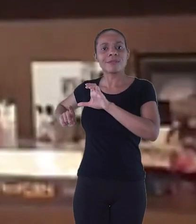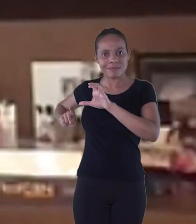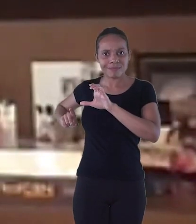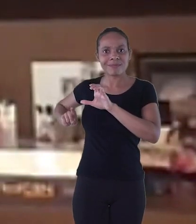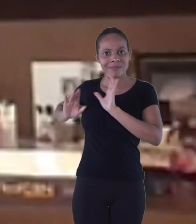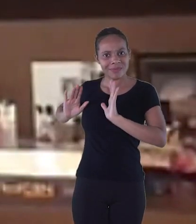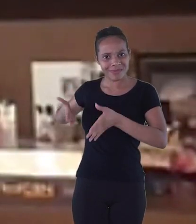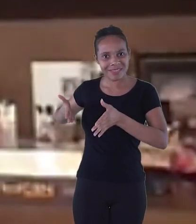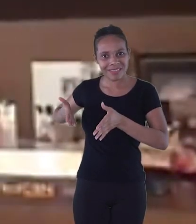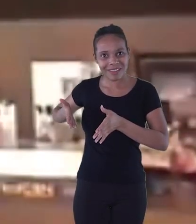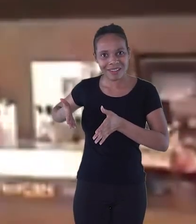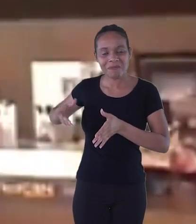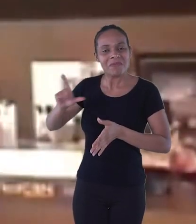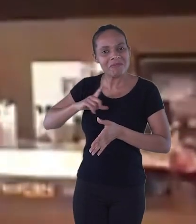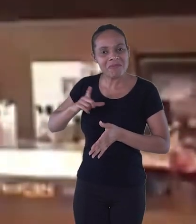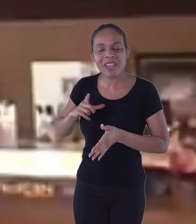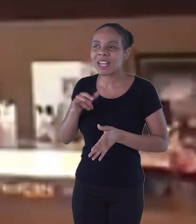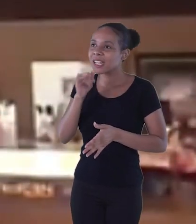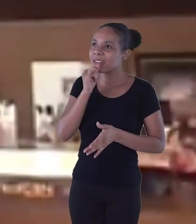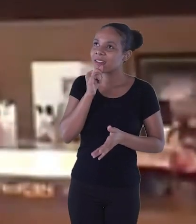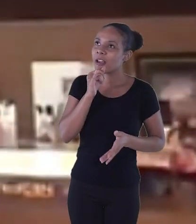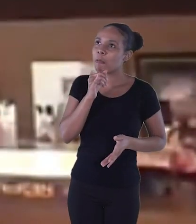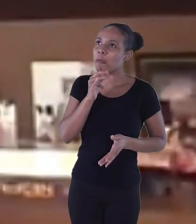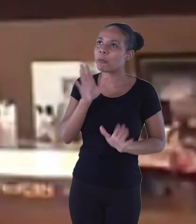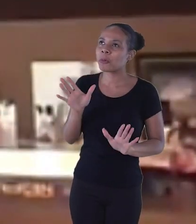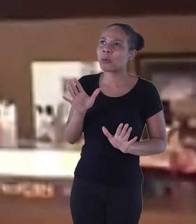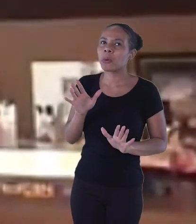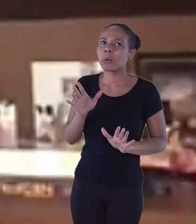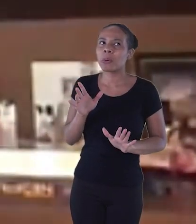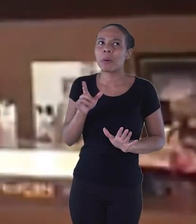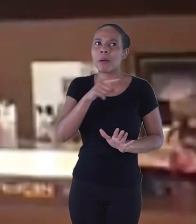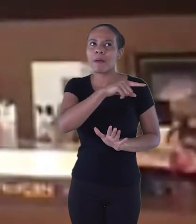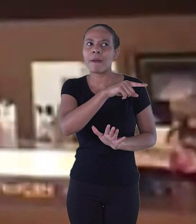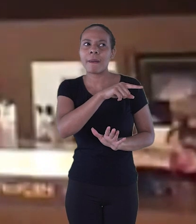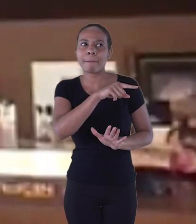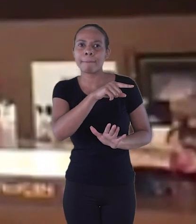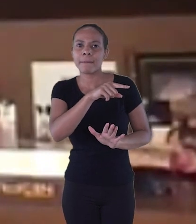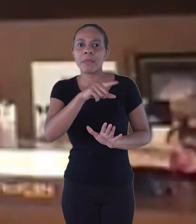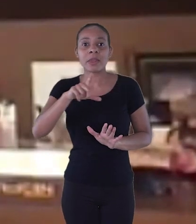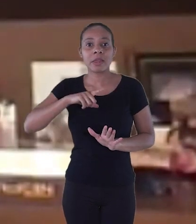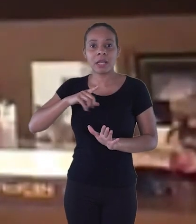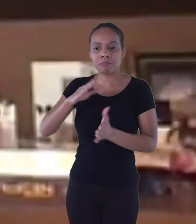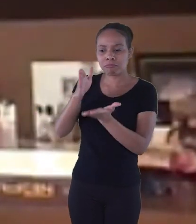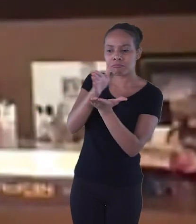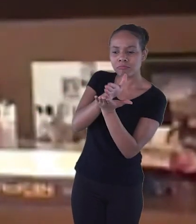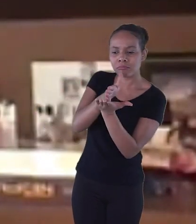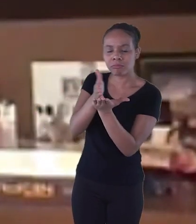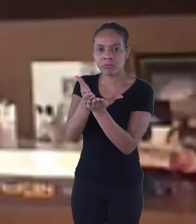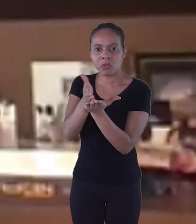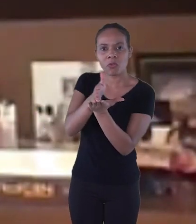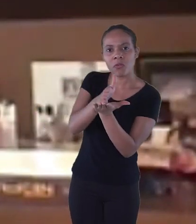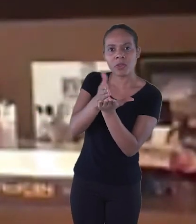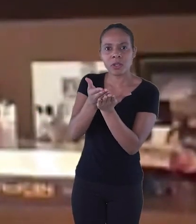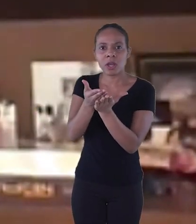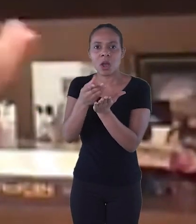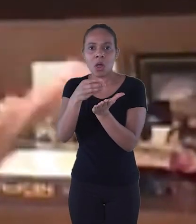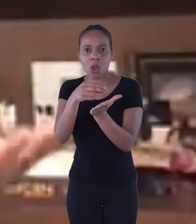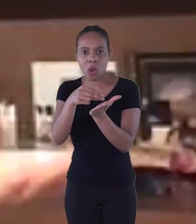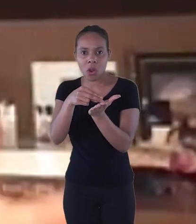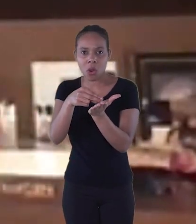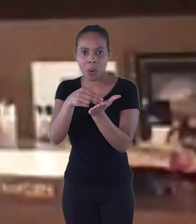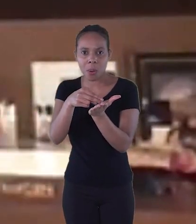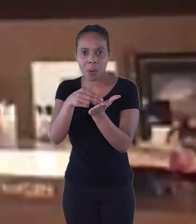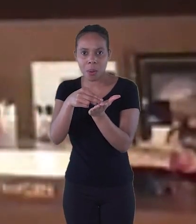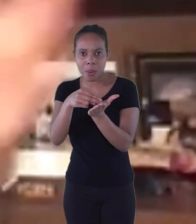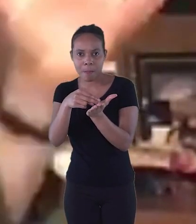tem um Trajano lá na fronteira norte, né? Que vai criar uma república do Cunani, não é isso, Flávio? Ou seja, é